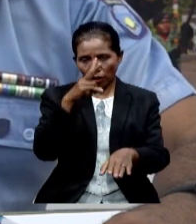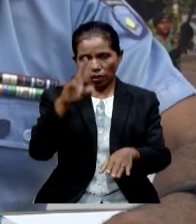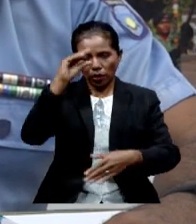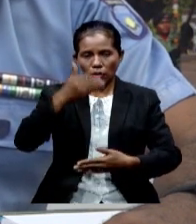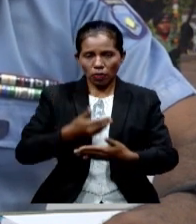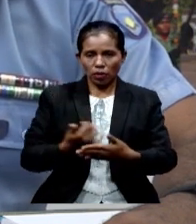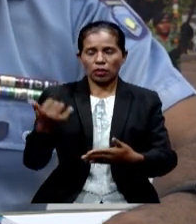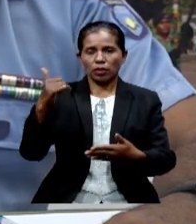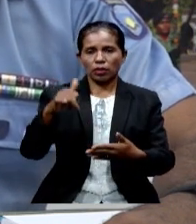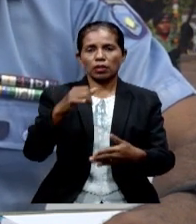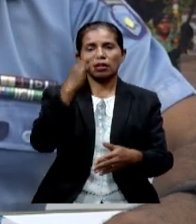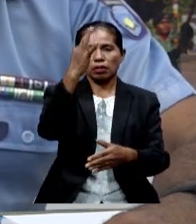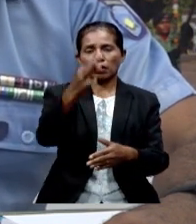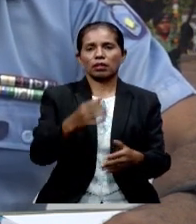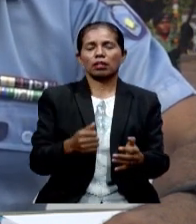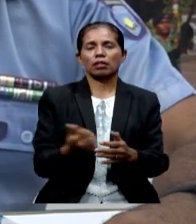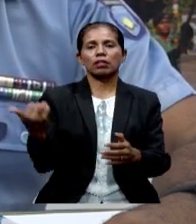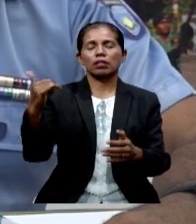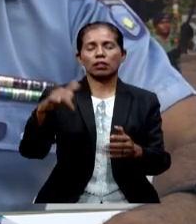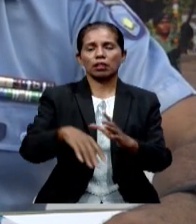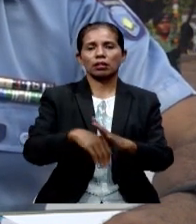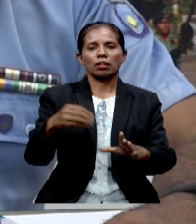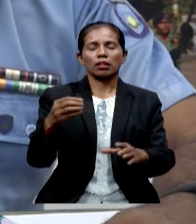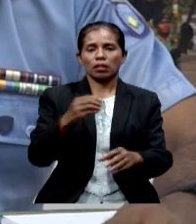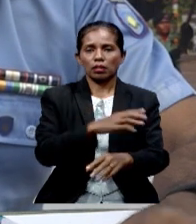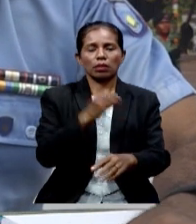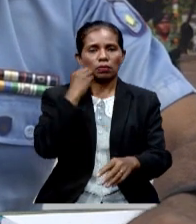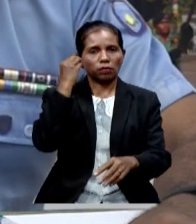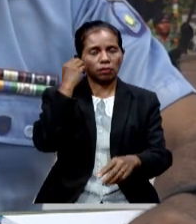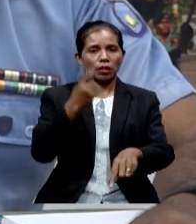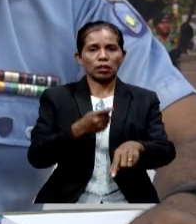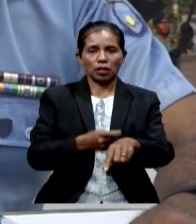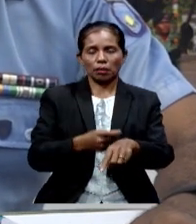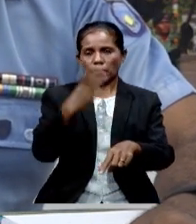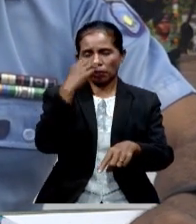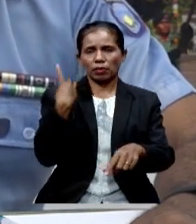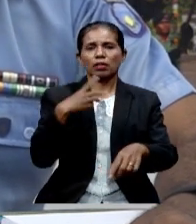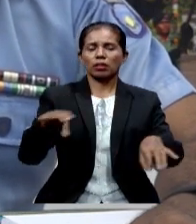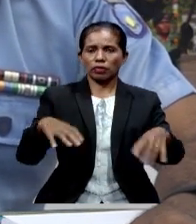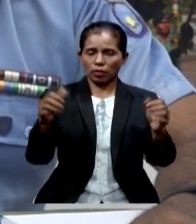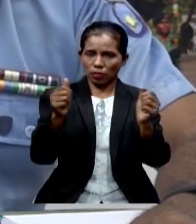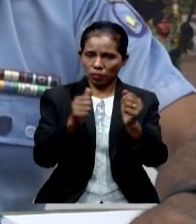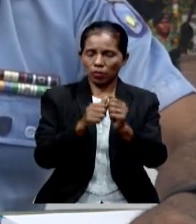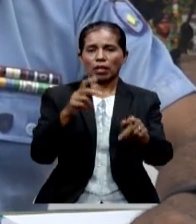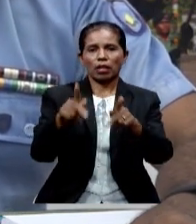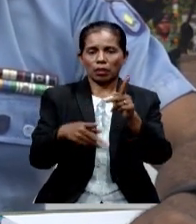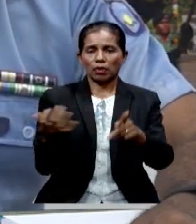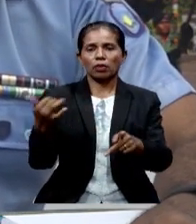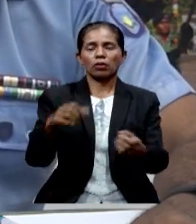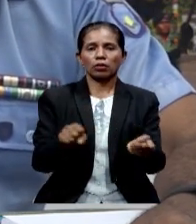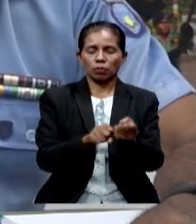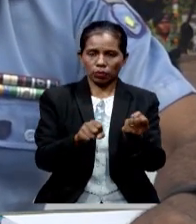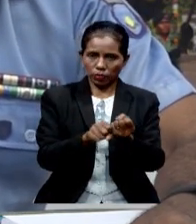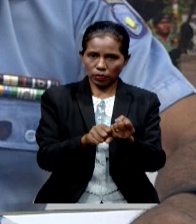movimento oansira e fora o si sira ni uma tempo descansanya. Ita serviço a moto kita ni fonte sira ni be maka fo apoio tebe